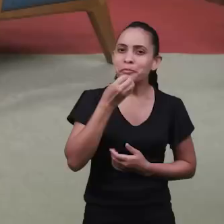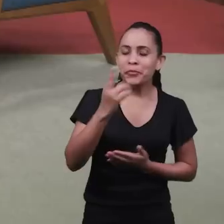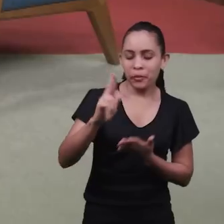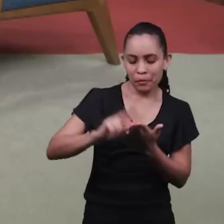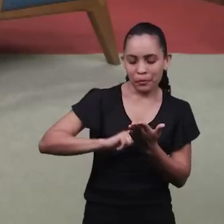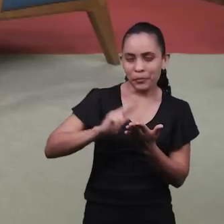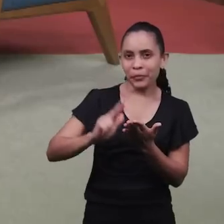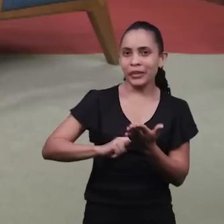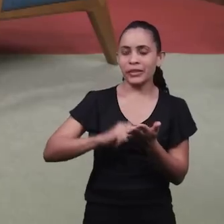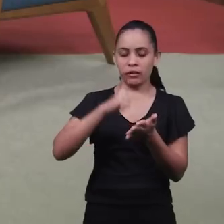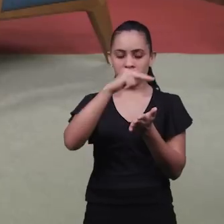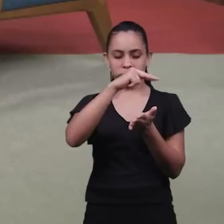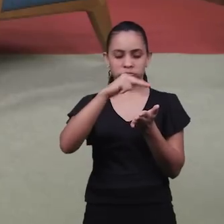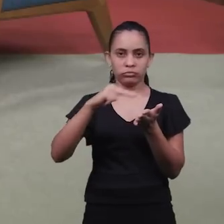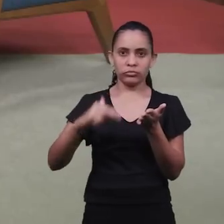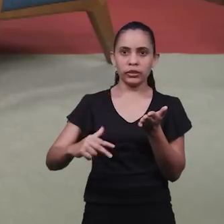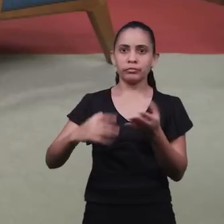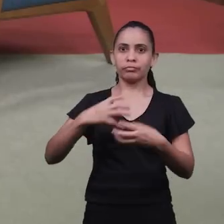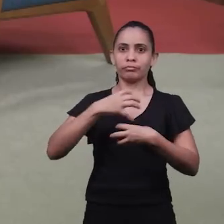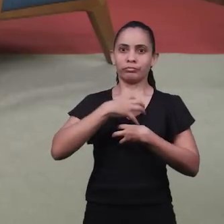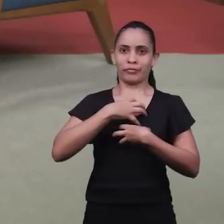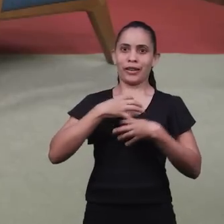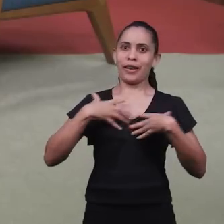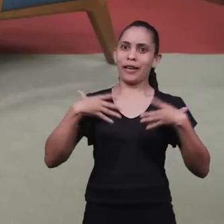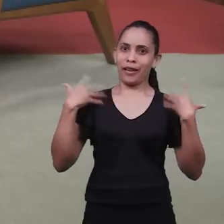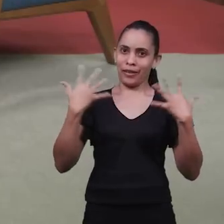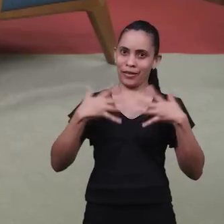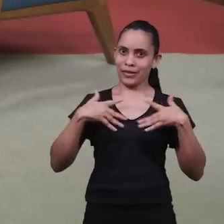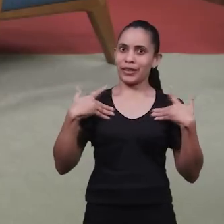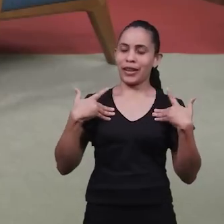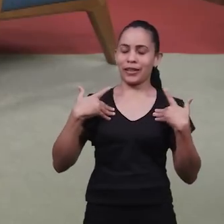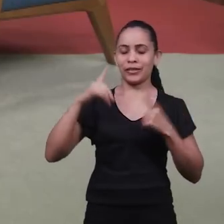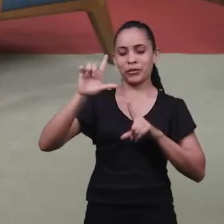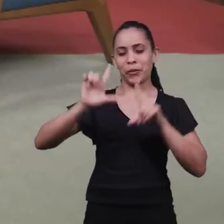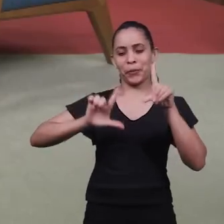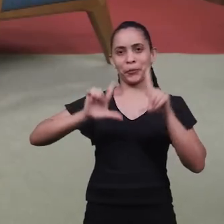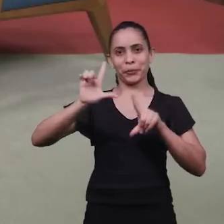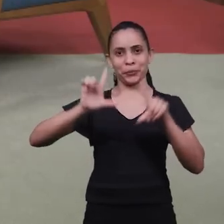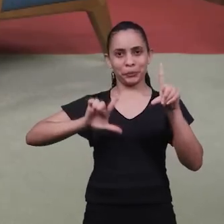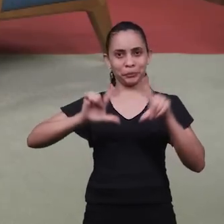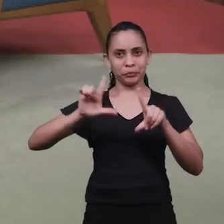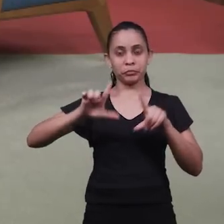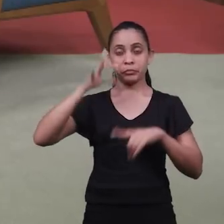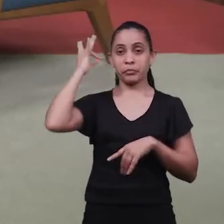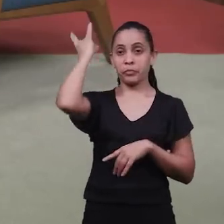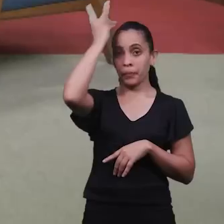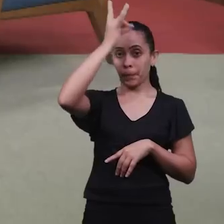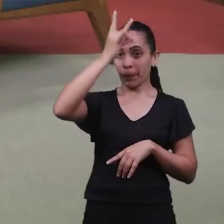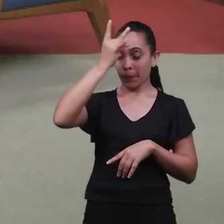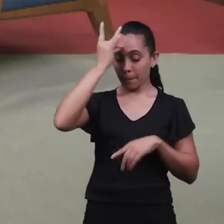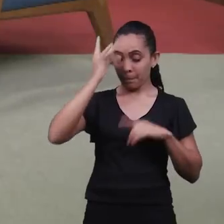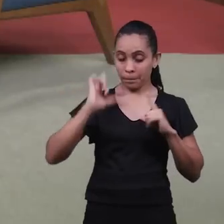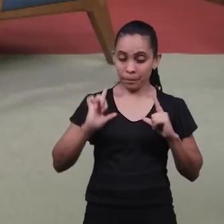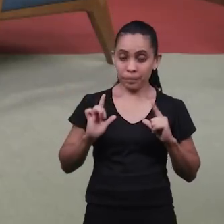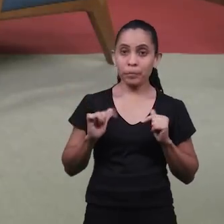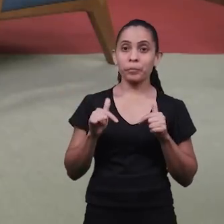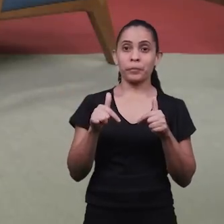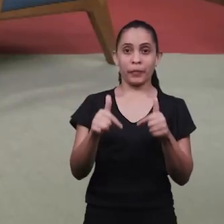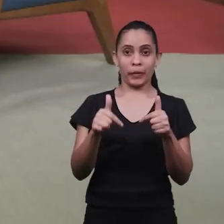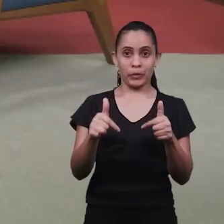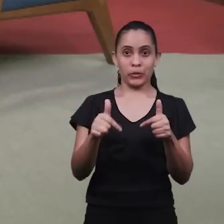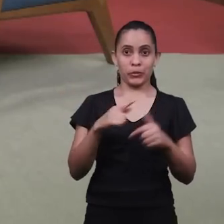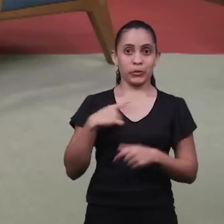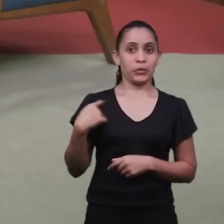as mensagens, a gente lê e se alegra por saber que esse programa e aquilo que o Espírito Santo de Deus tem feito através